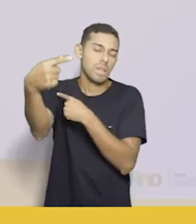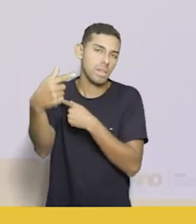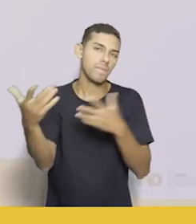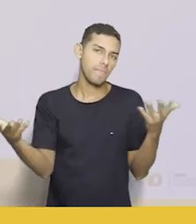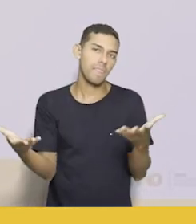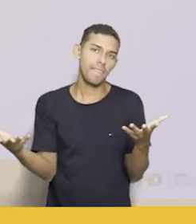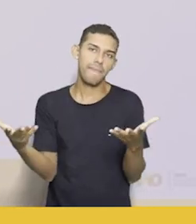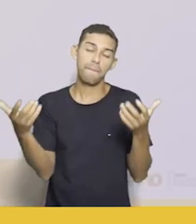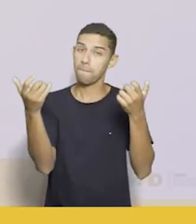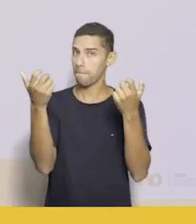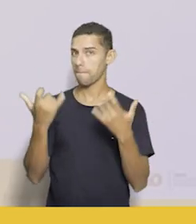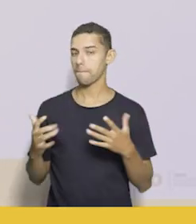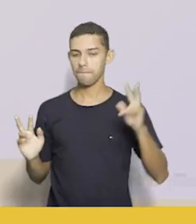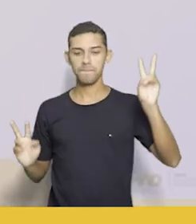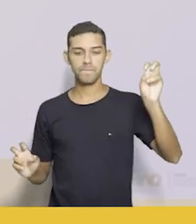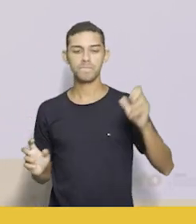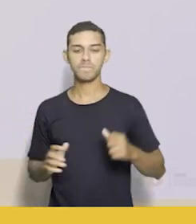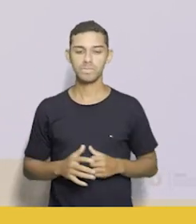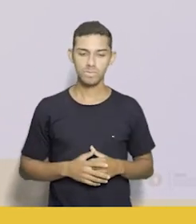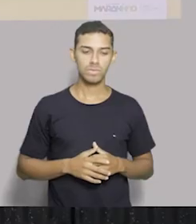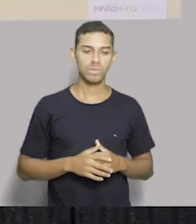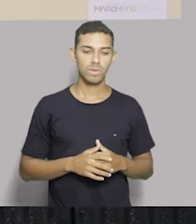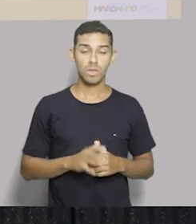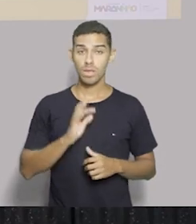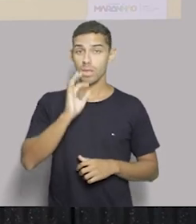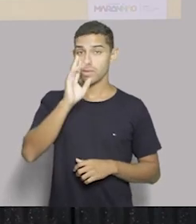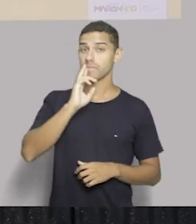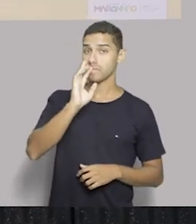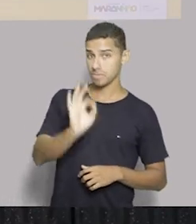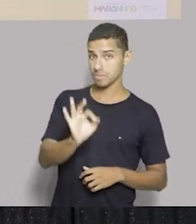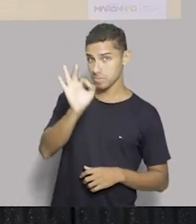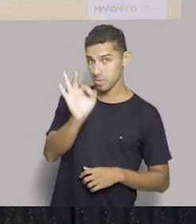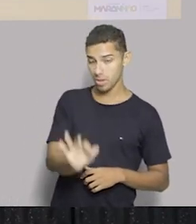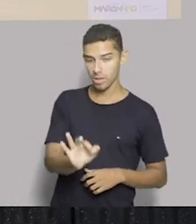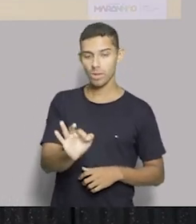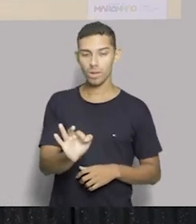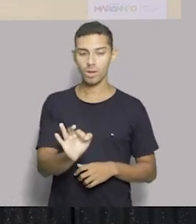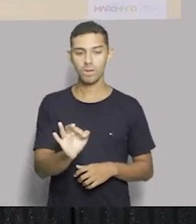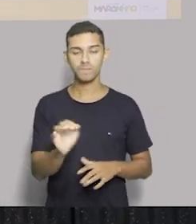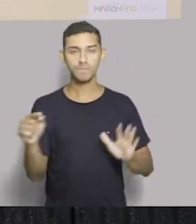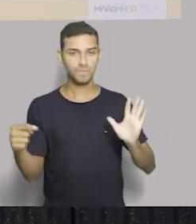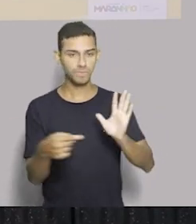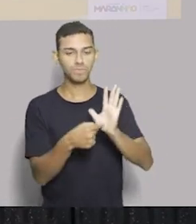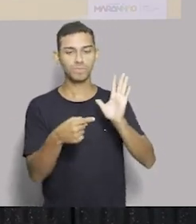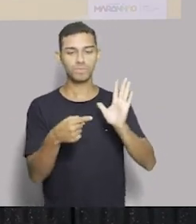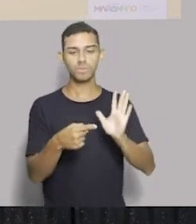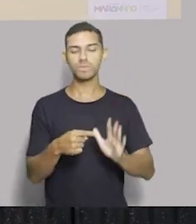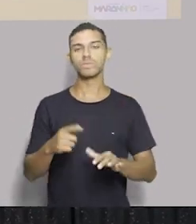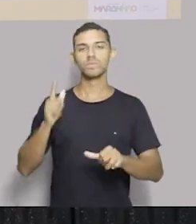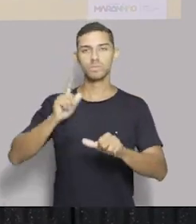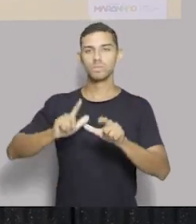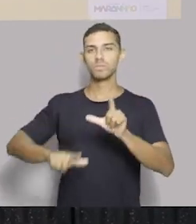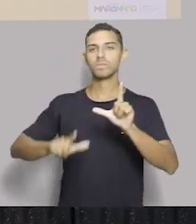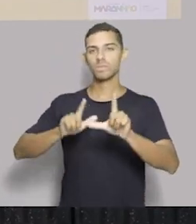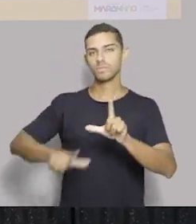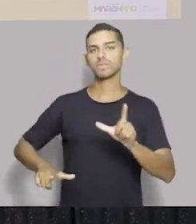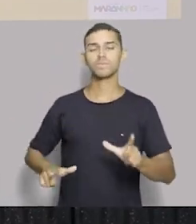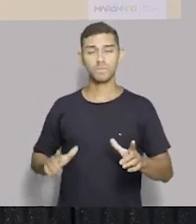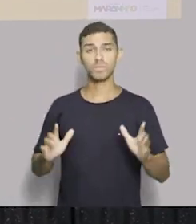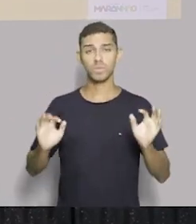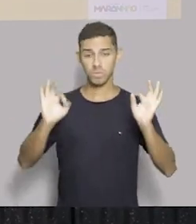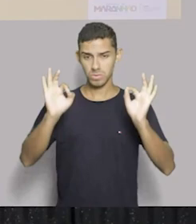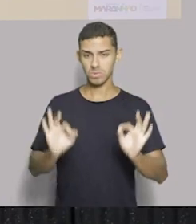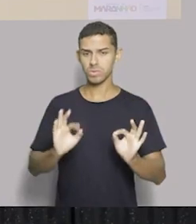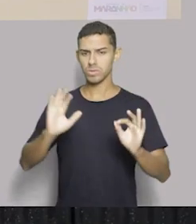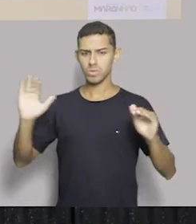ao que é citado no texto então a única opção que a gente realmente marca com convicção a única opção que